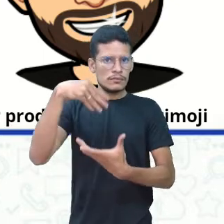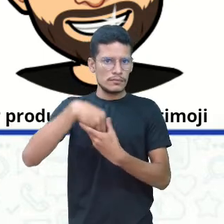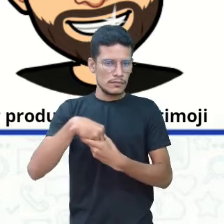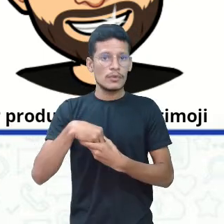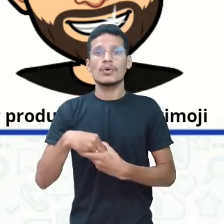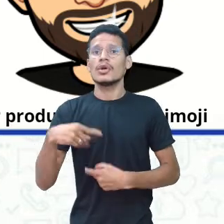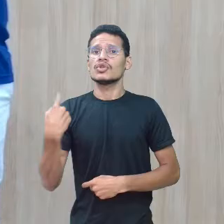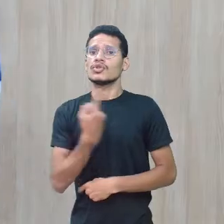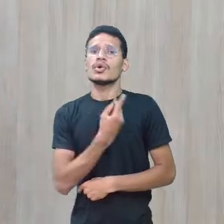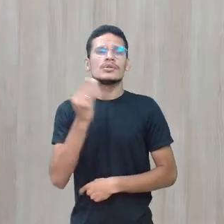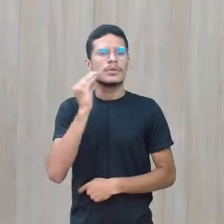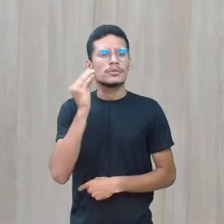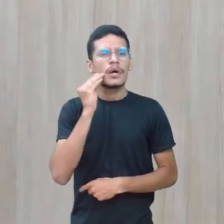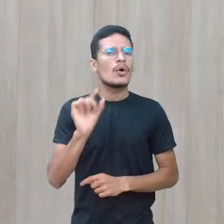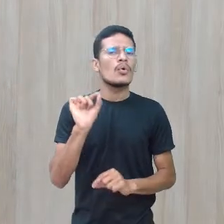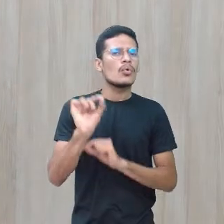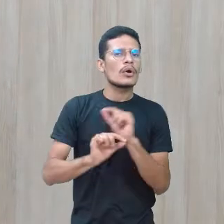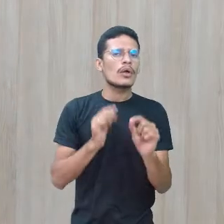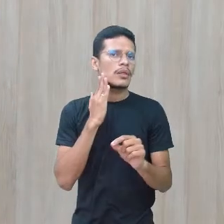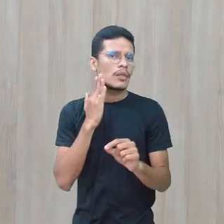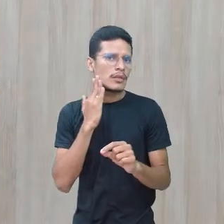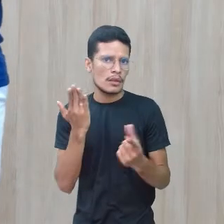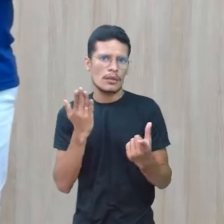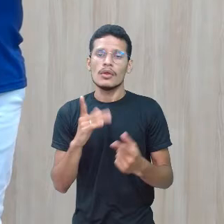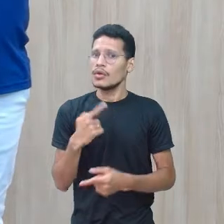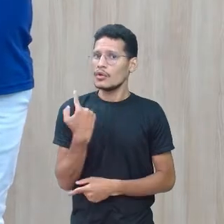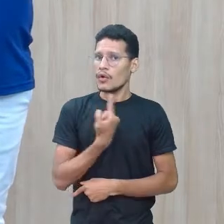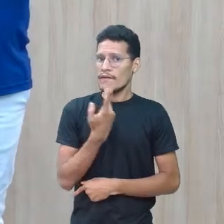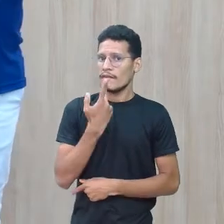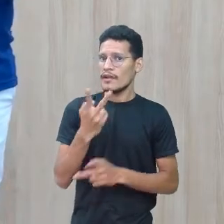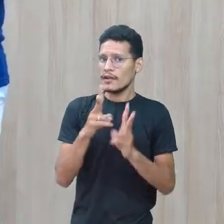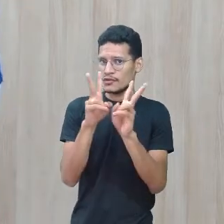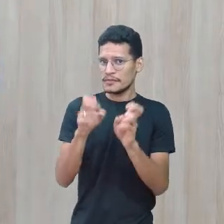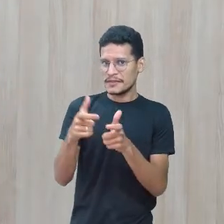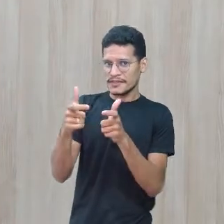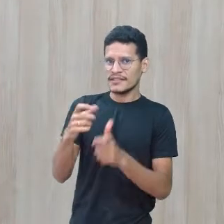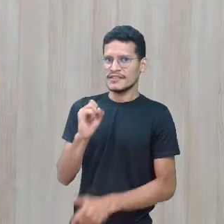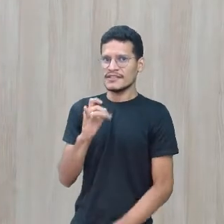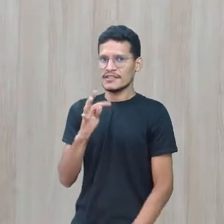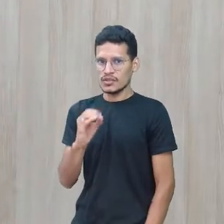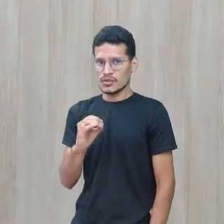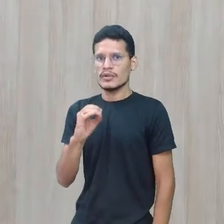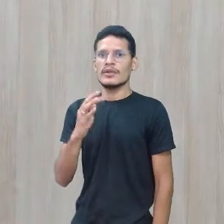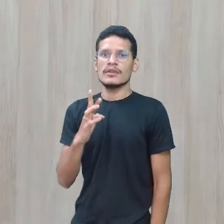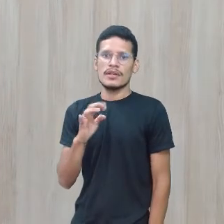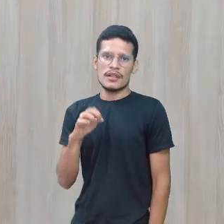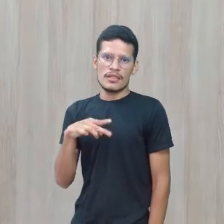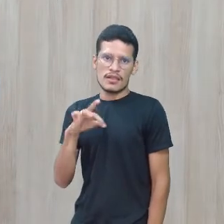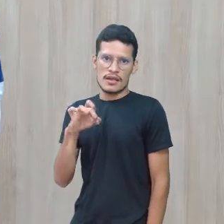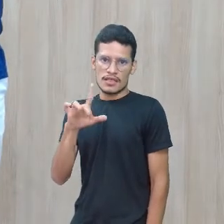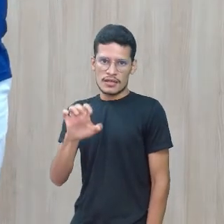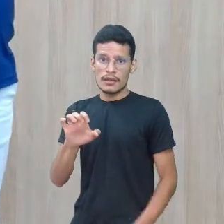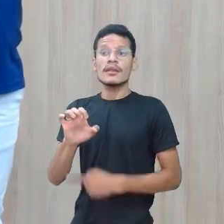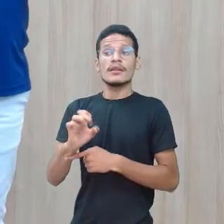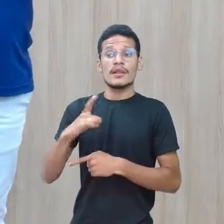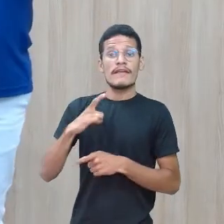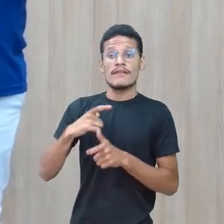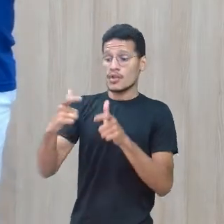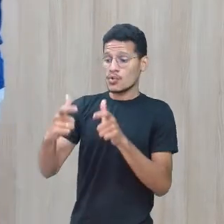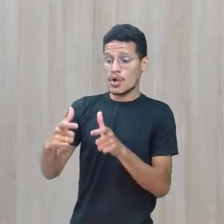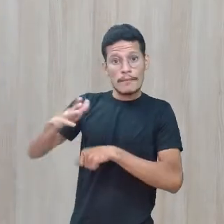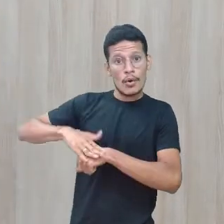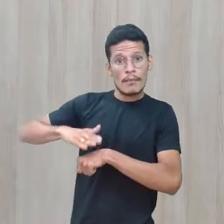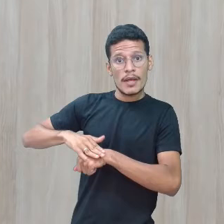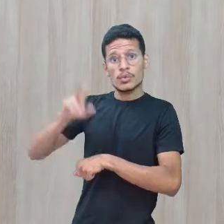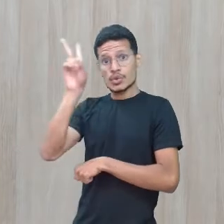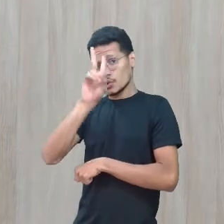entender? A gente vai falar um pouco sobre o Sítio da Trindade, e o Sítio da Trindade ele foi palco, né, de alguns